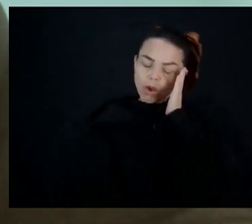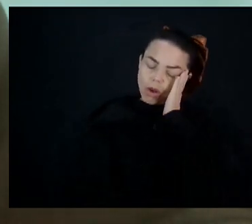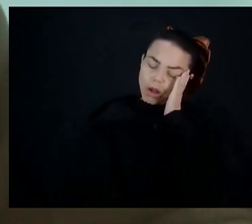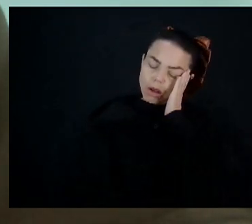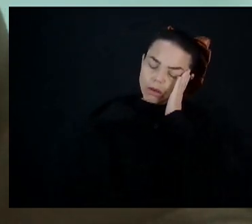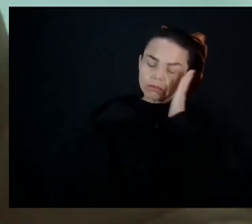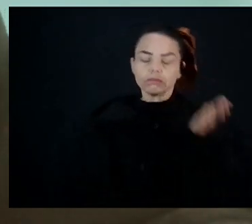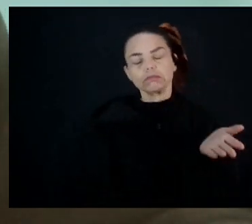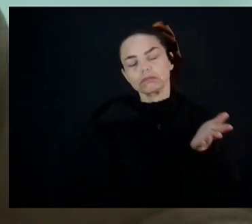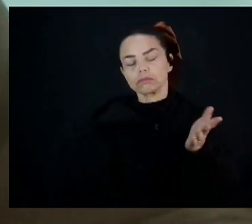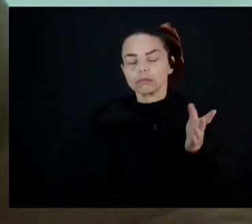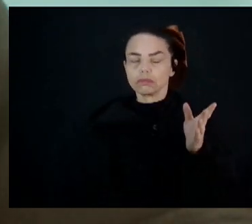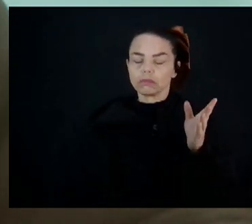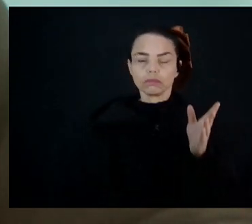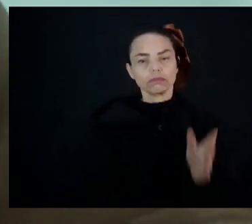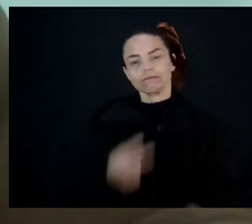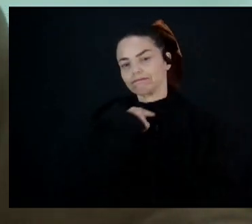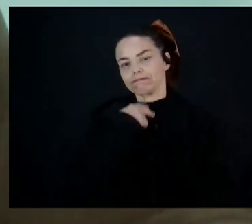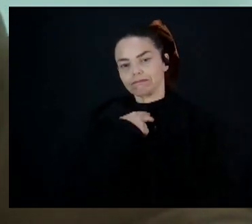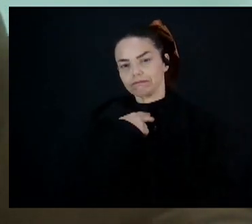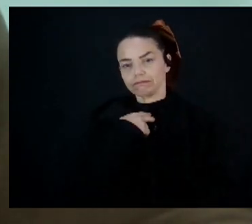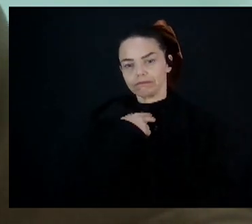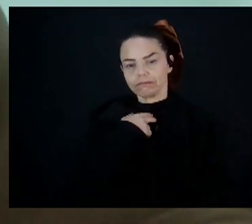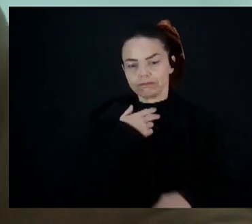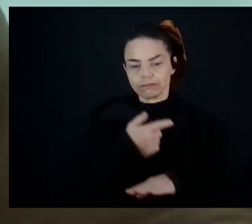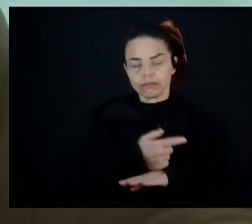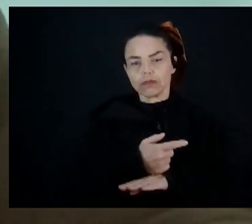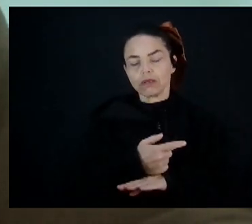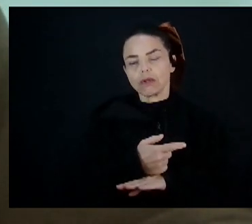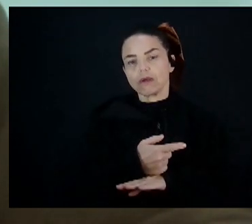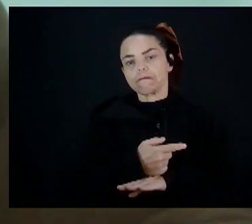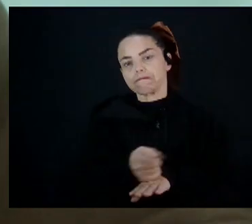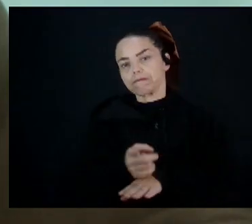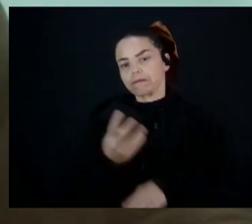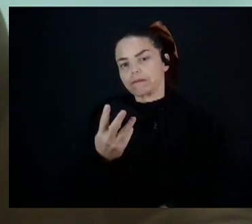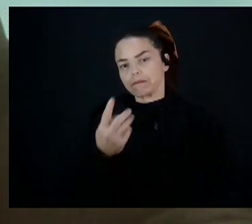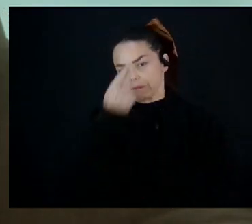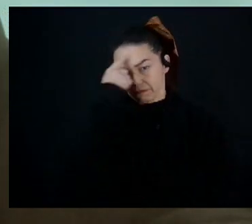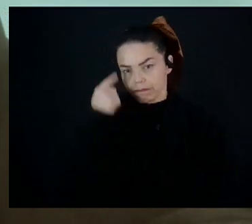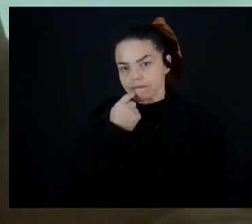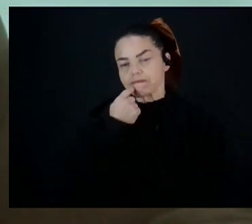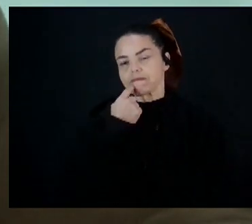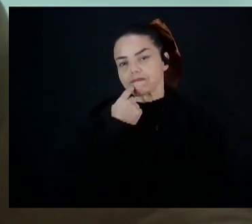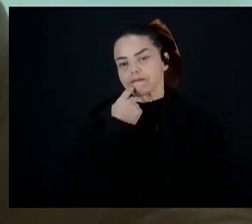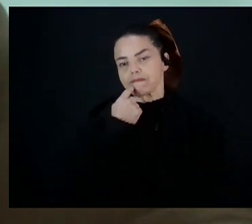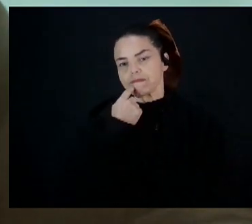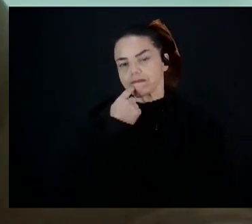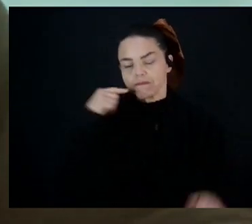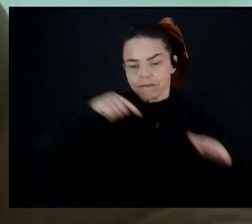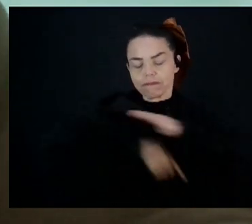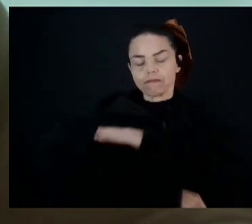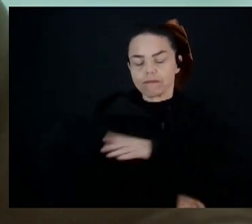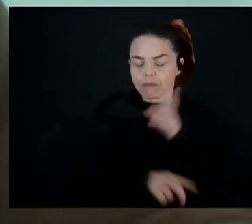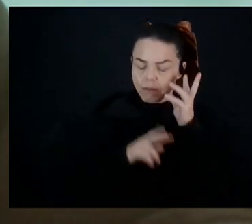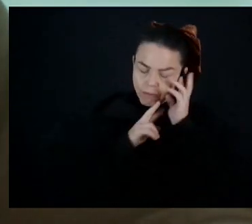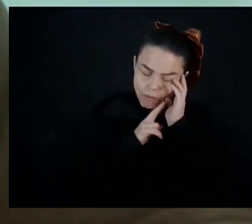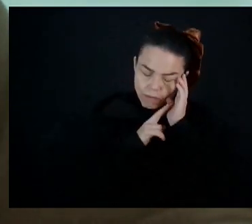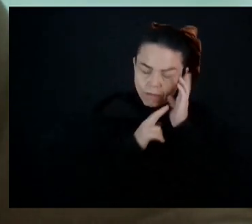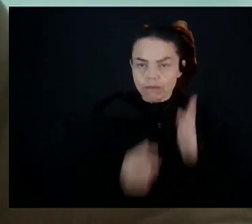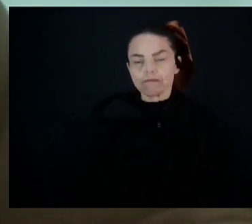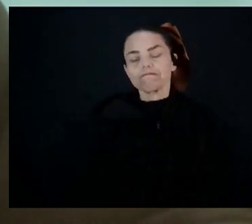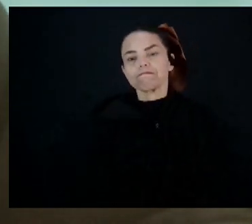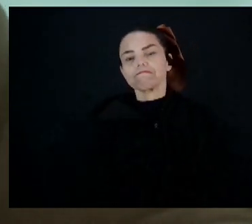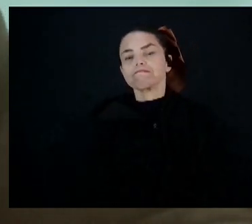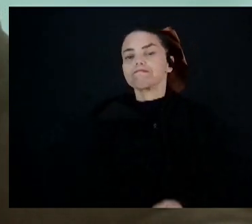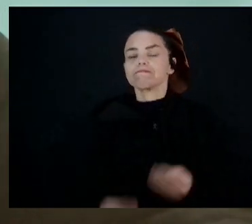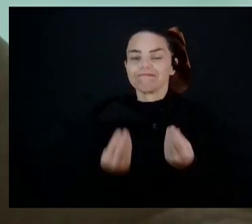ele não pode passar de 30 minutos, porque eu tenho um risco de chegar numa fase mais profunda do sono e, a depender da